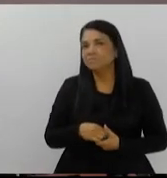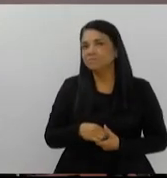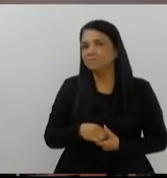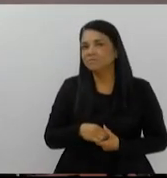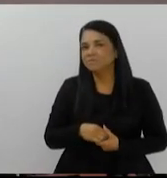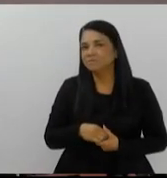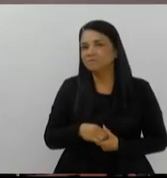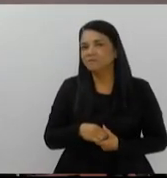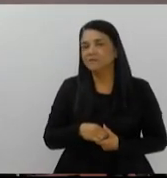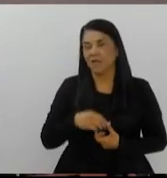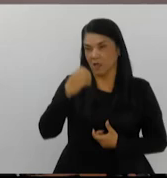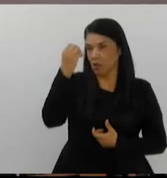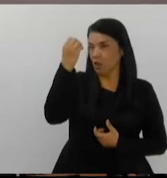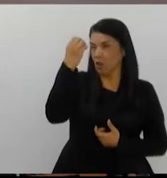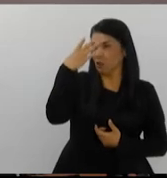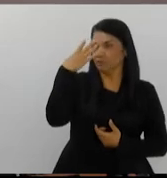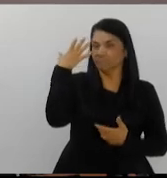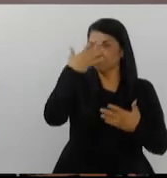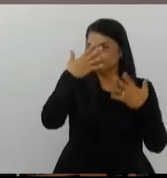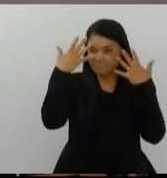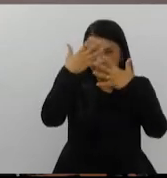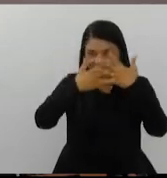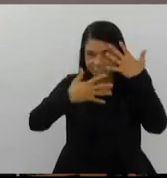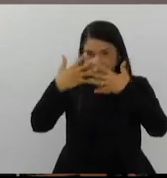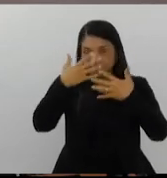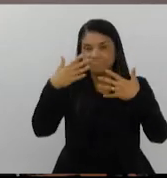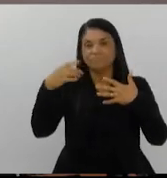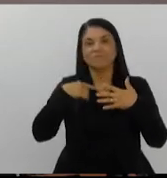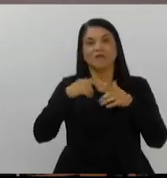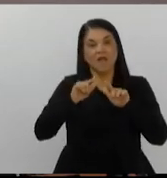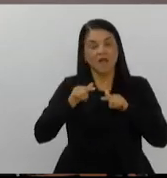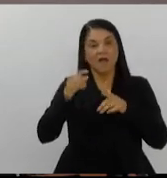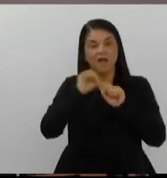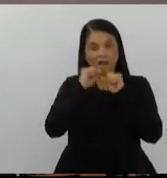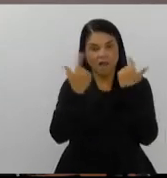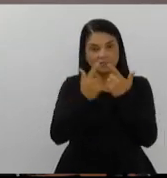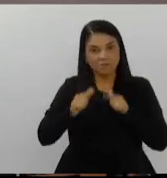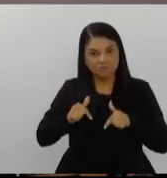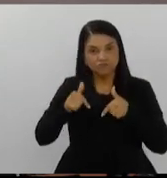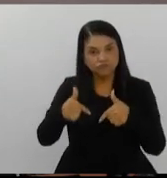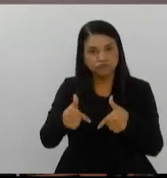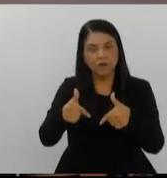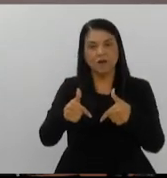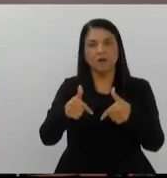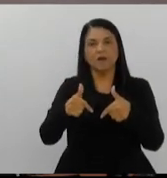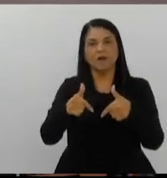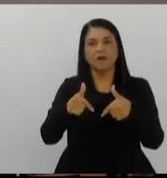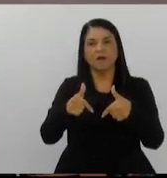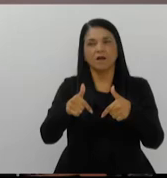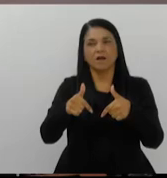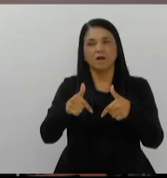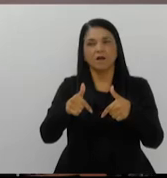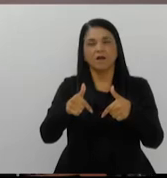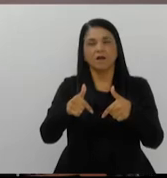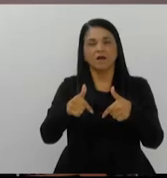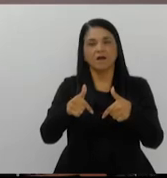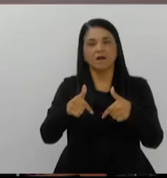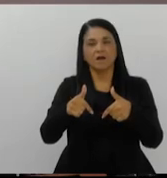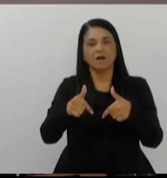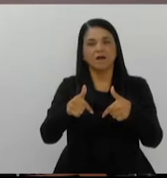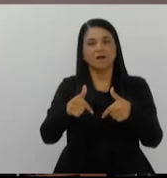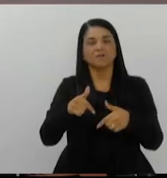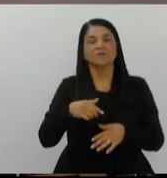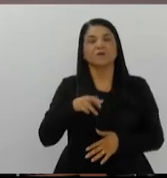O refletor não me deixa ler direito, precisa atuar, a Lege precisa atuar. Aí está um pouco... Ah, isso, é a mesma.